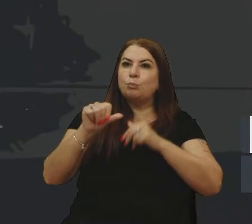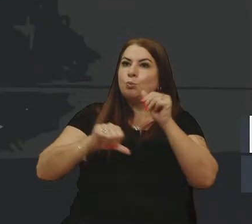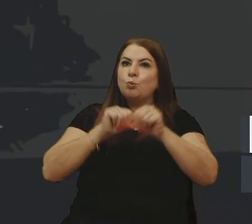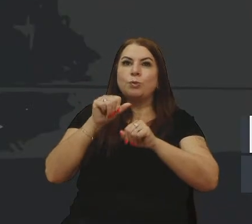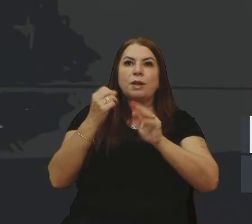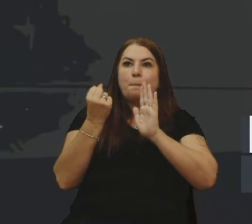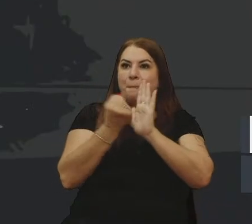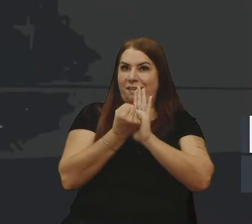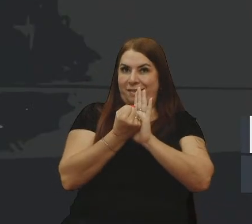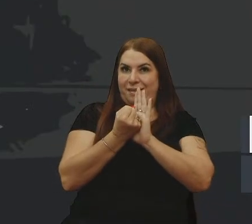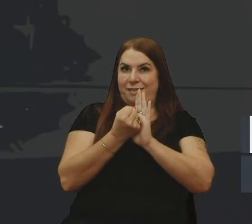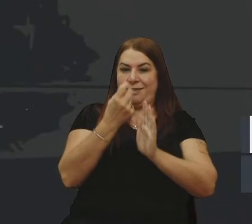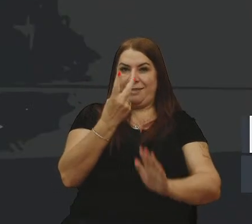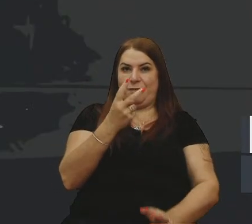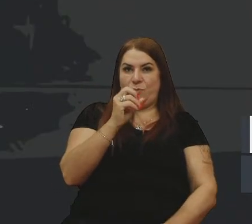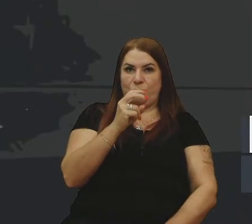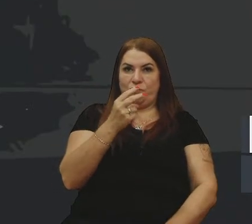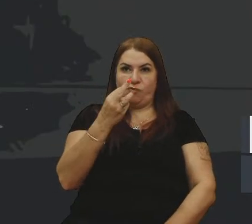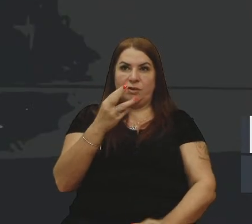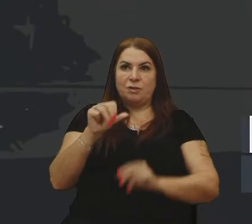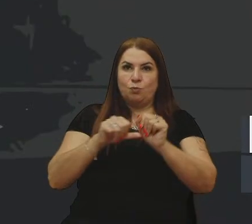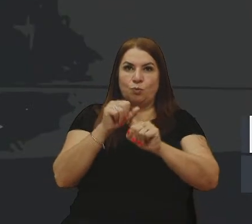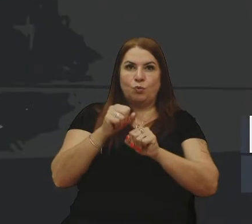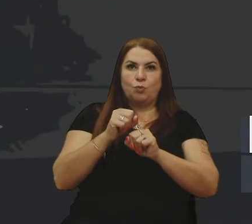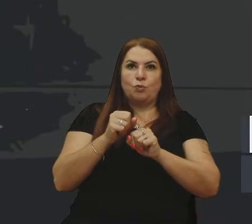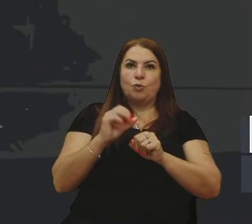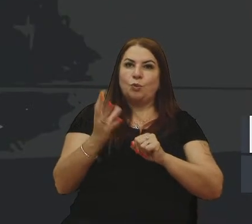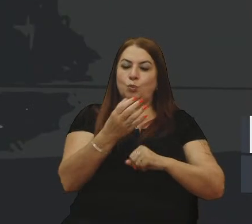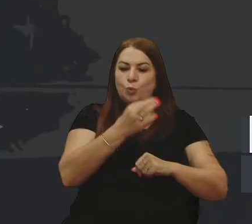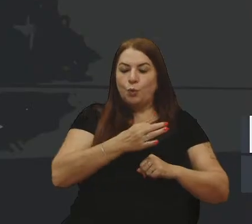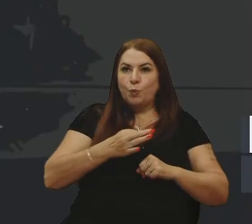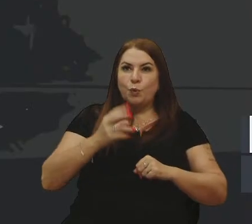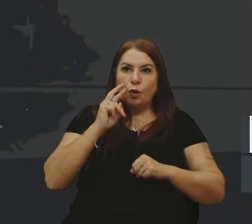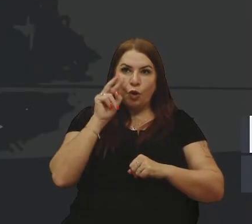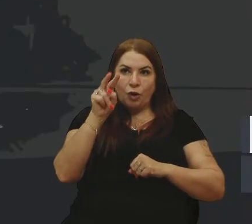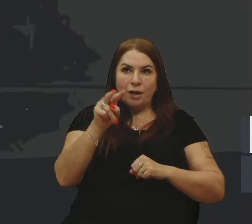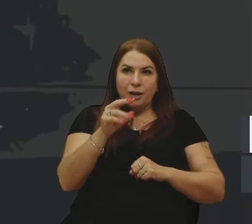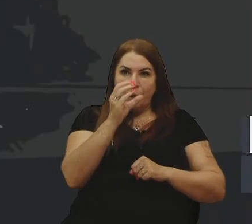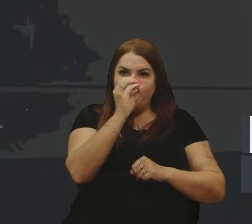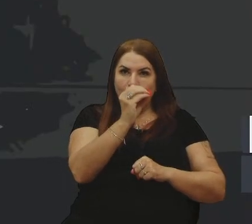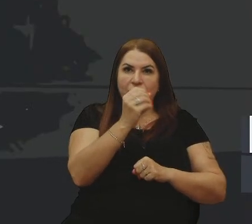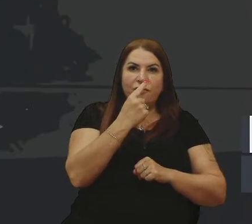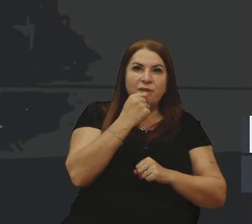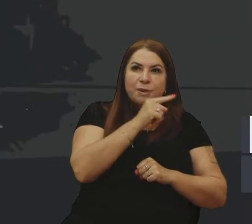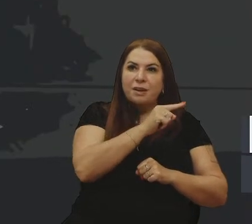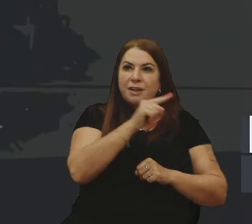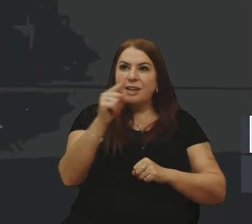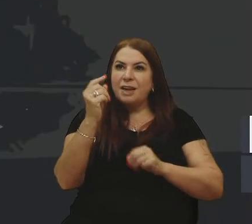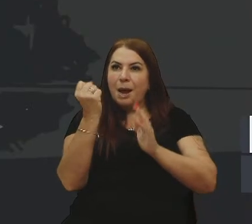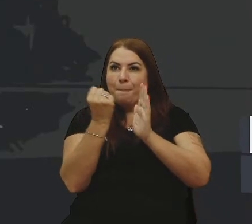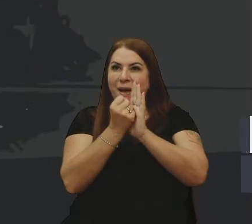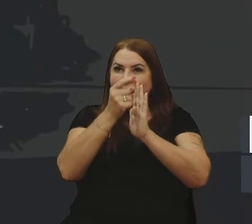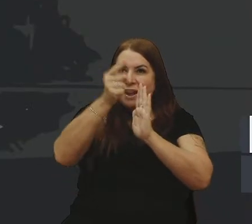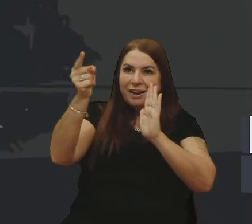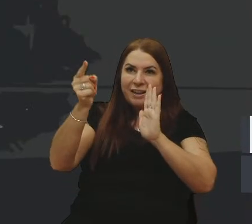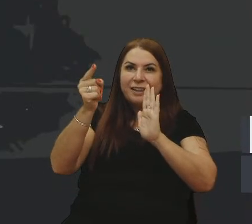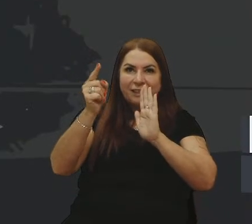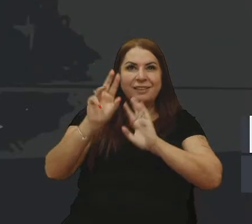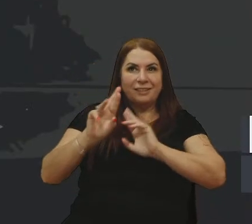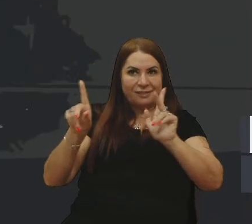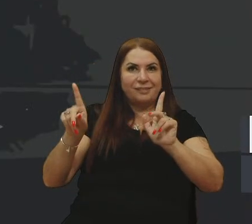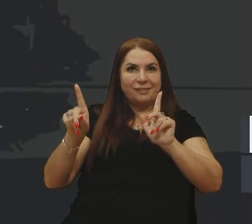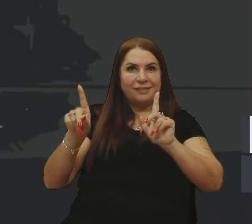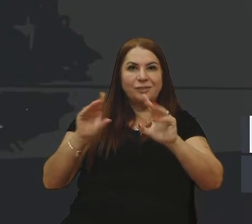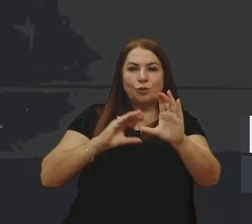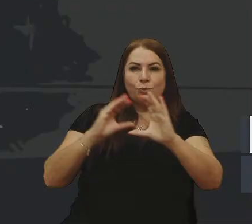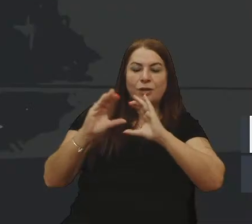marca. Então, em 2023, a gente revitaliza Tudo em Grãos. Se vocês olharem entre a bolinha vermelha e a marca que está para cá, vocês vão ver que tem uma diferença de